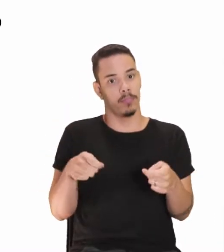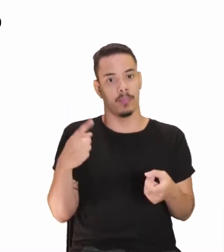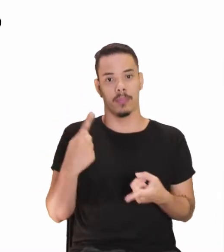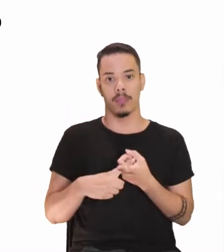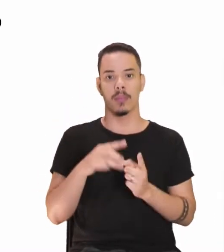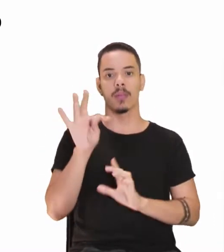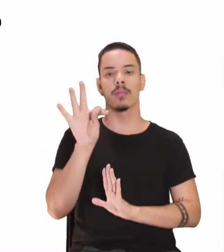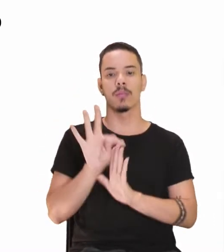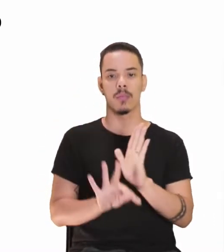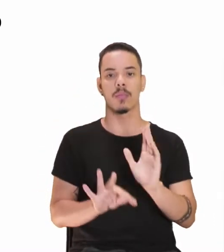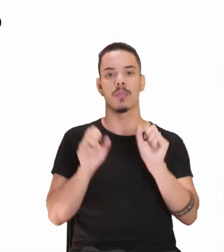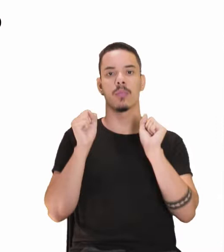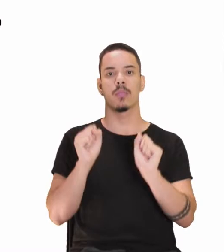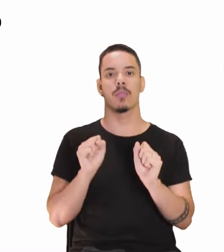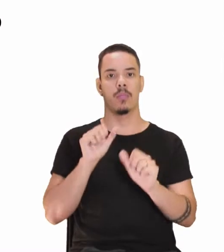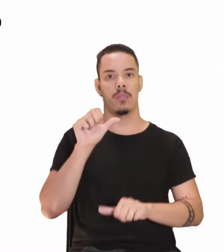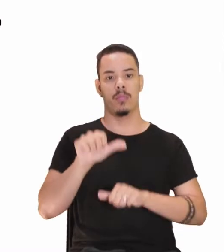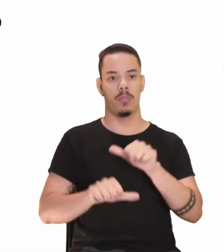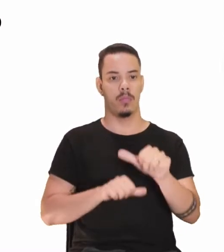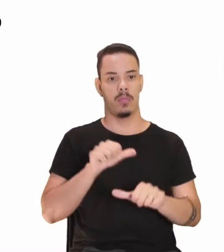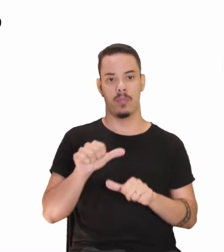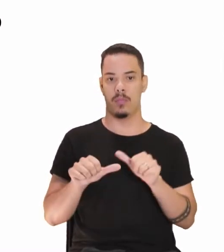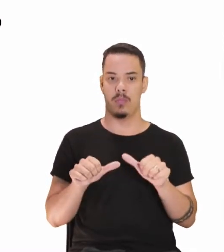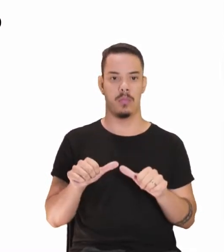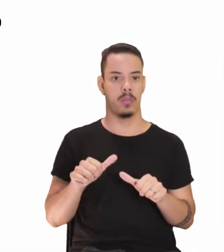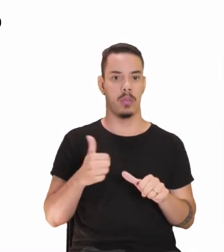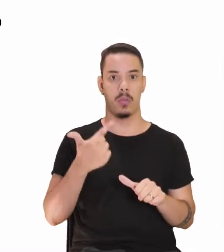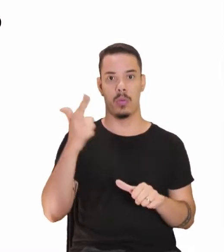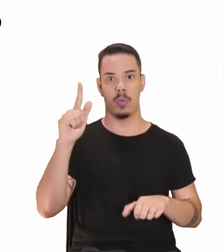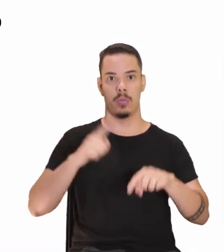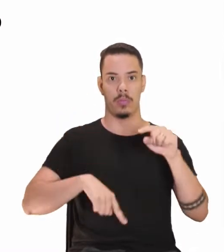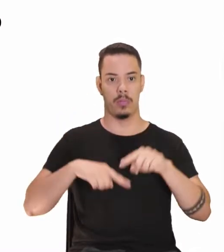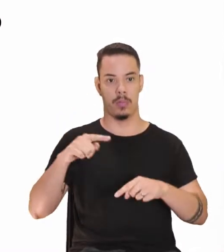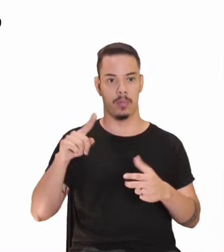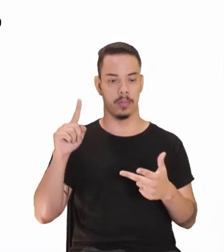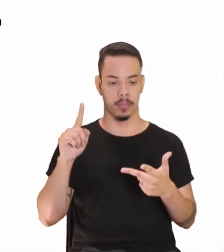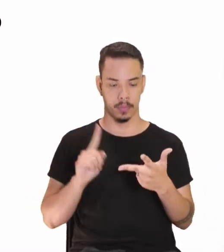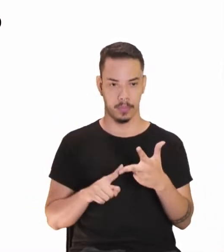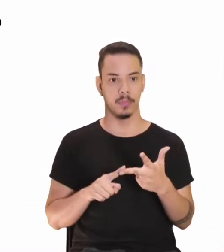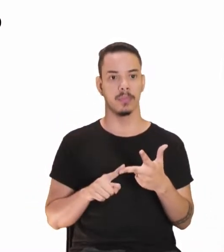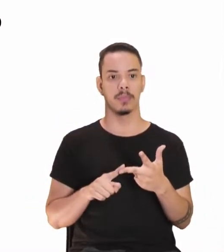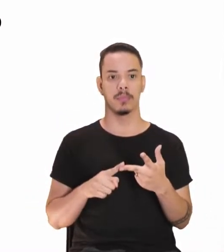o texto pode ser mudado, assim como outros elementos. C.